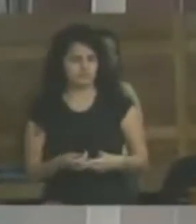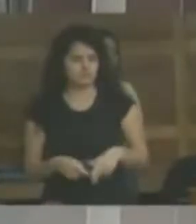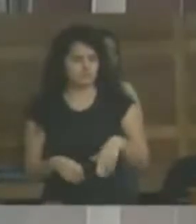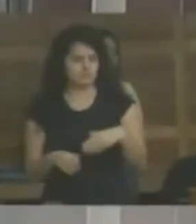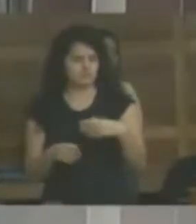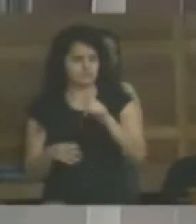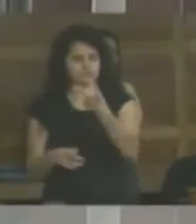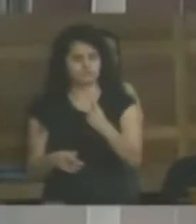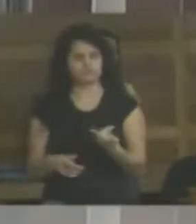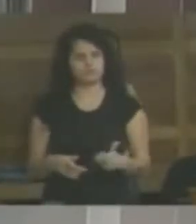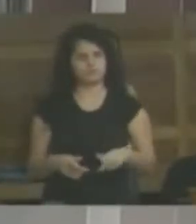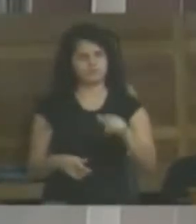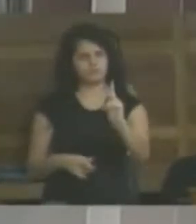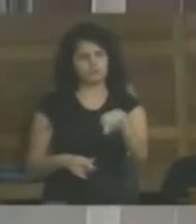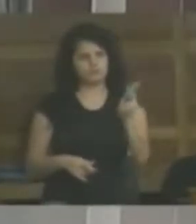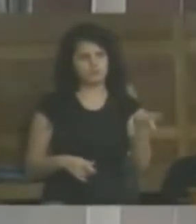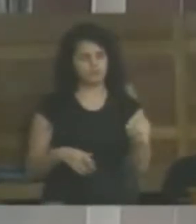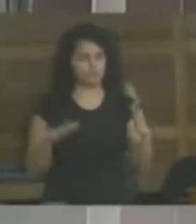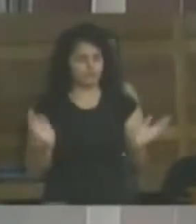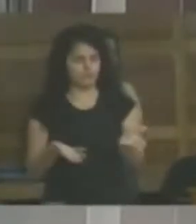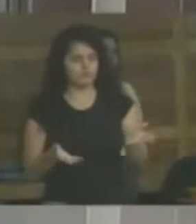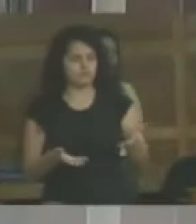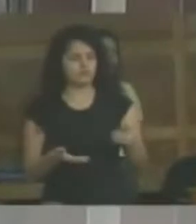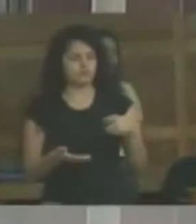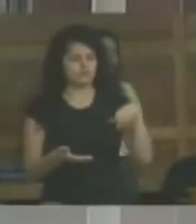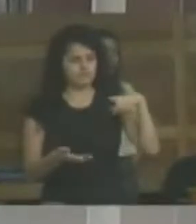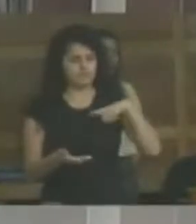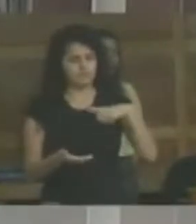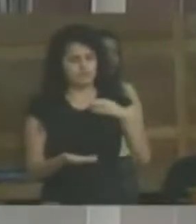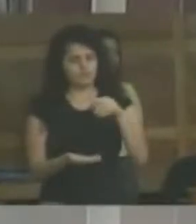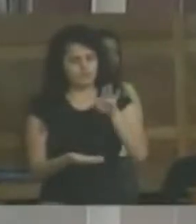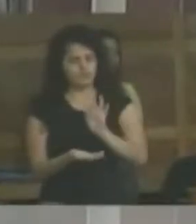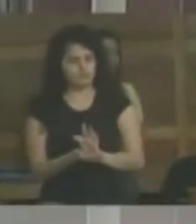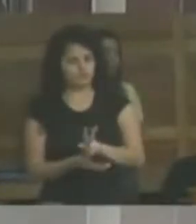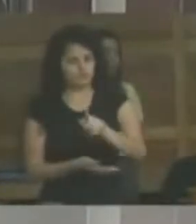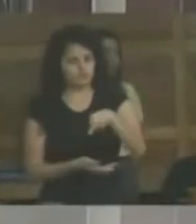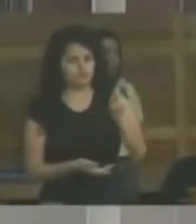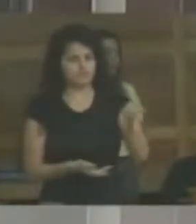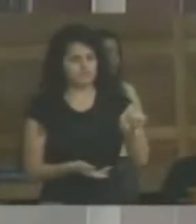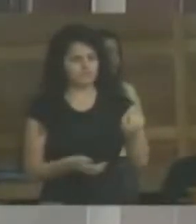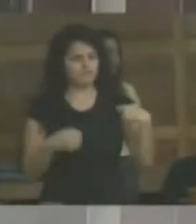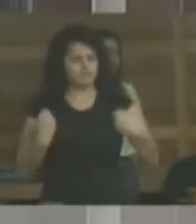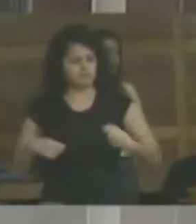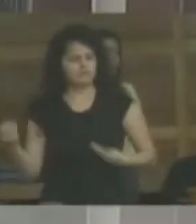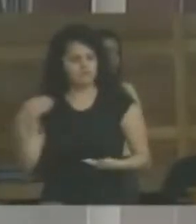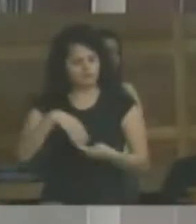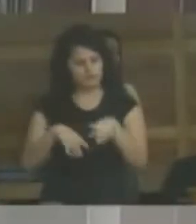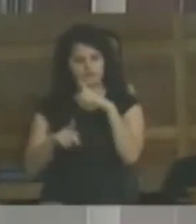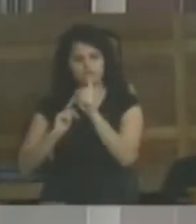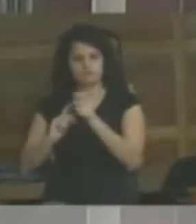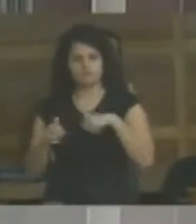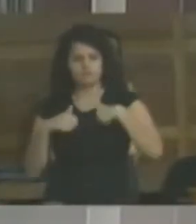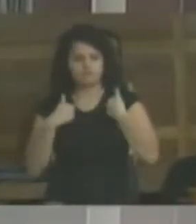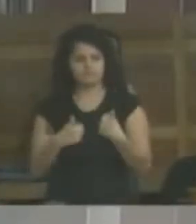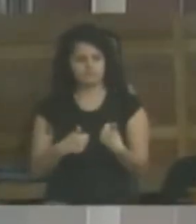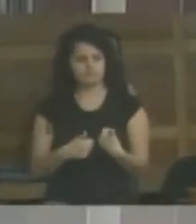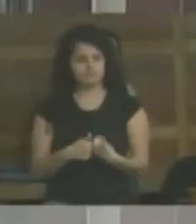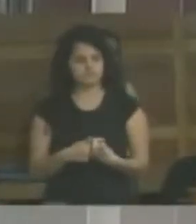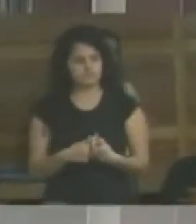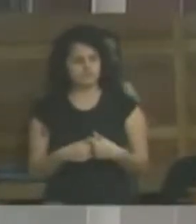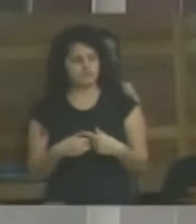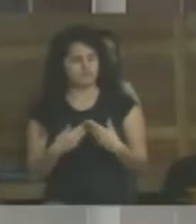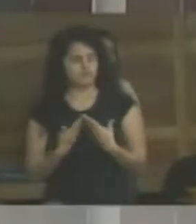tinha professor na sala de aula. Hoje ainda falta professor na sala de aula, está certo. Tem que vir aqui e reclamar mesmo. E